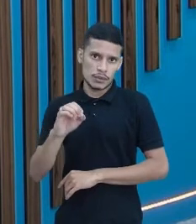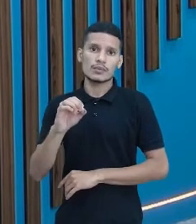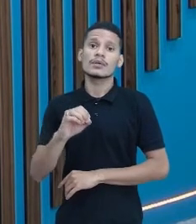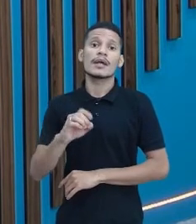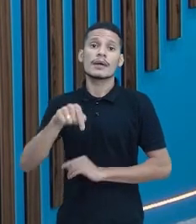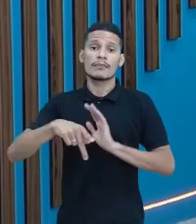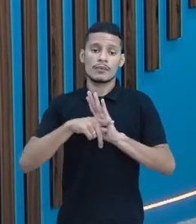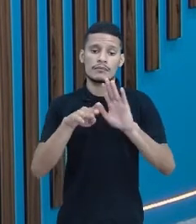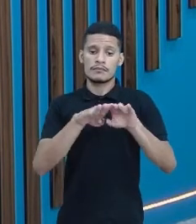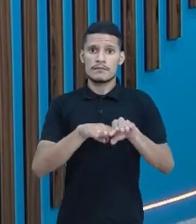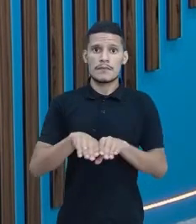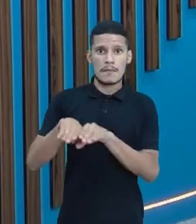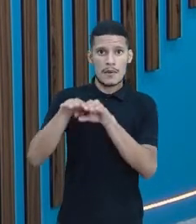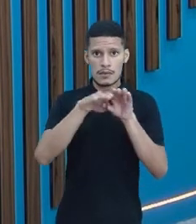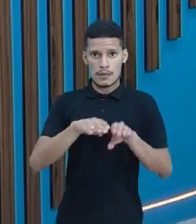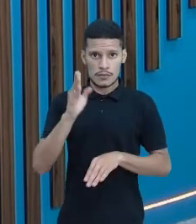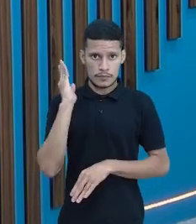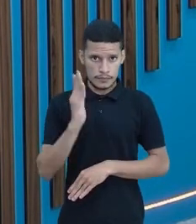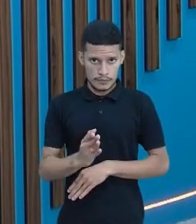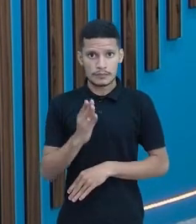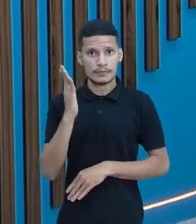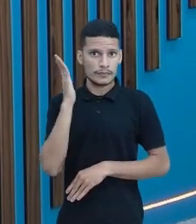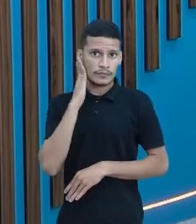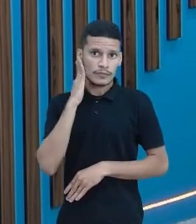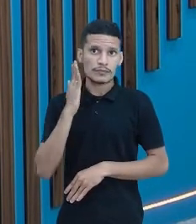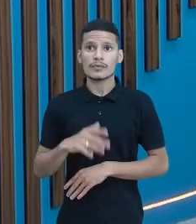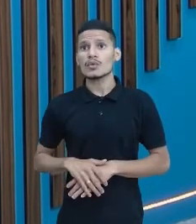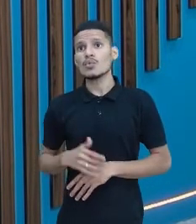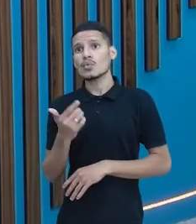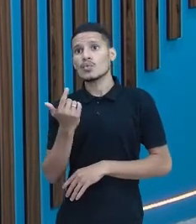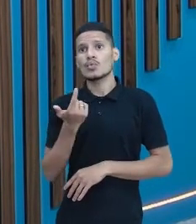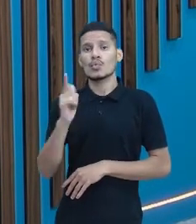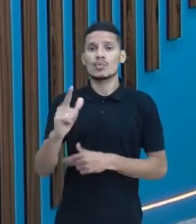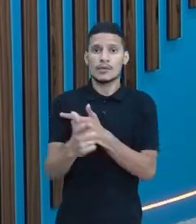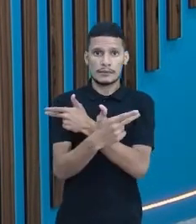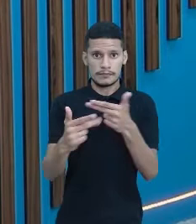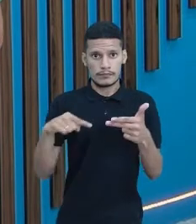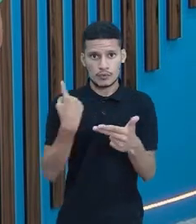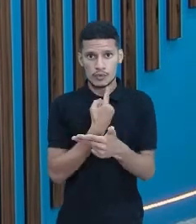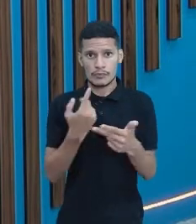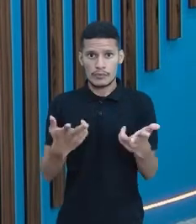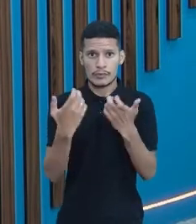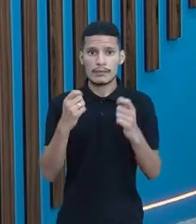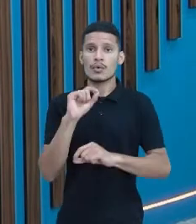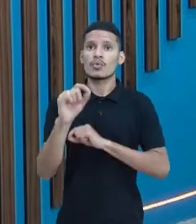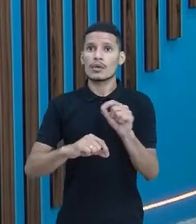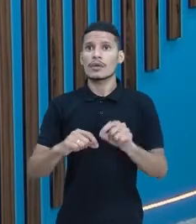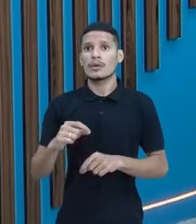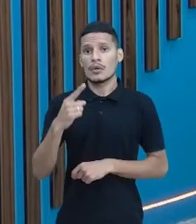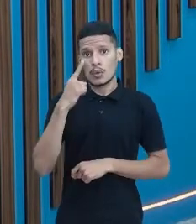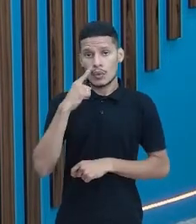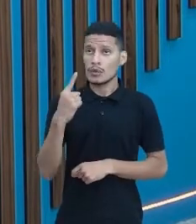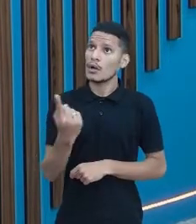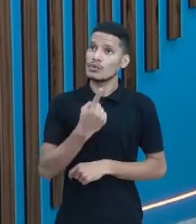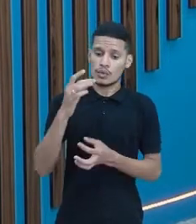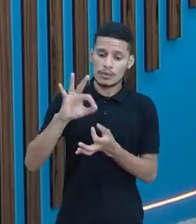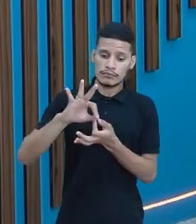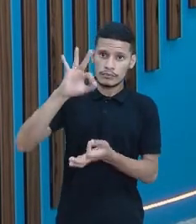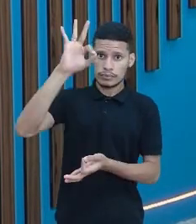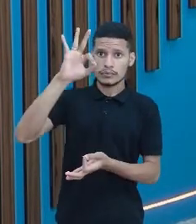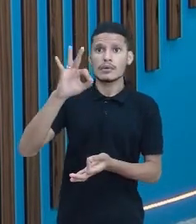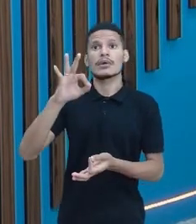como um padrão, tá certo? A outra que a gente percebeu era no caso de que a medida da altura